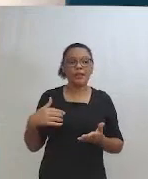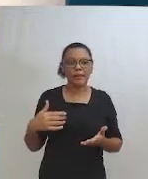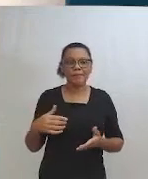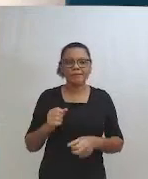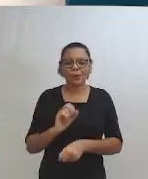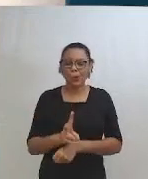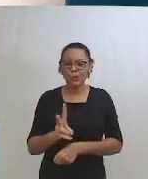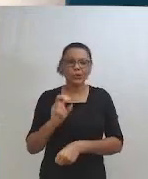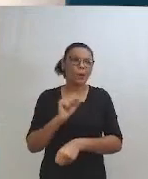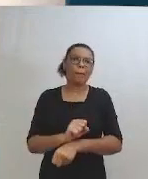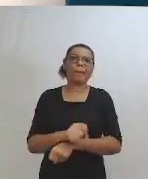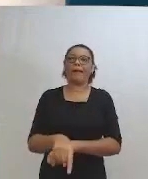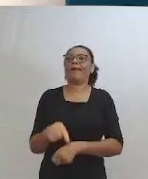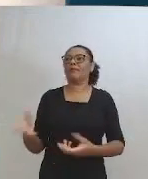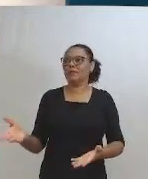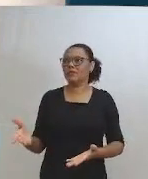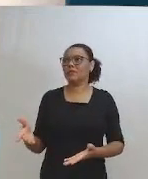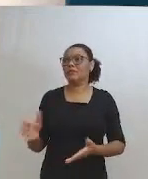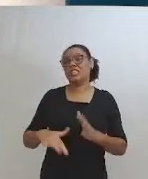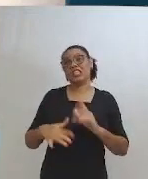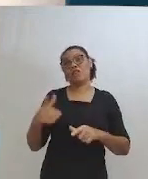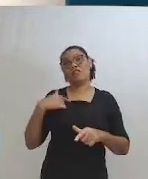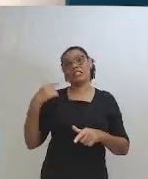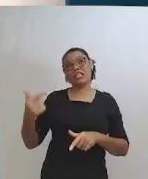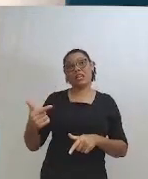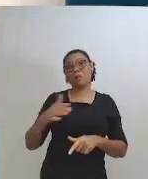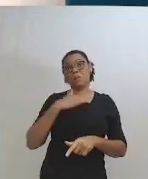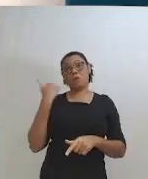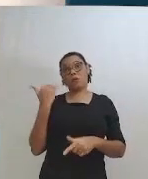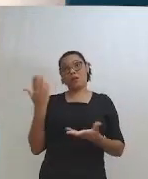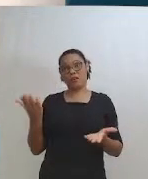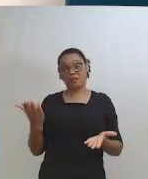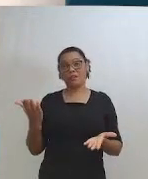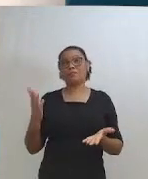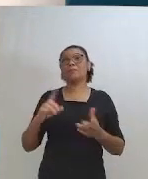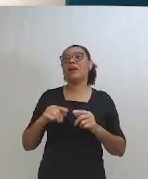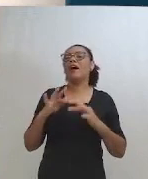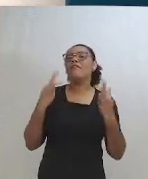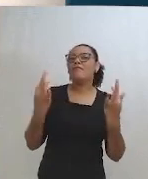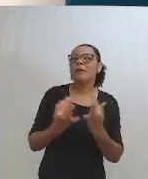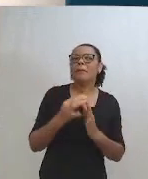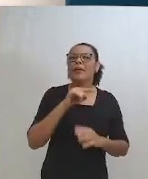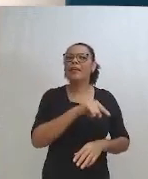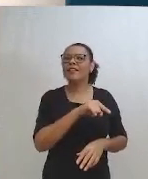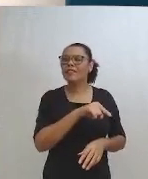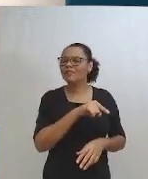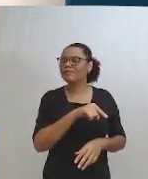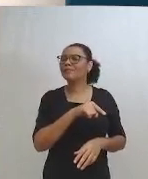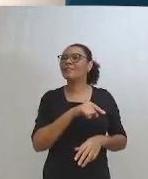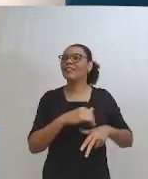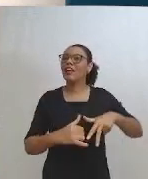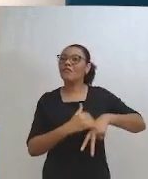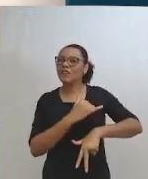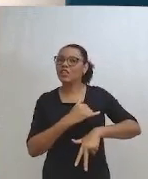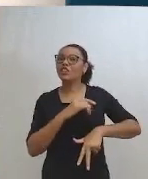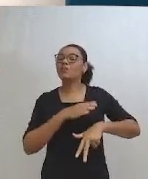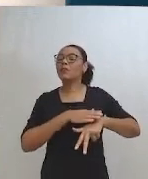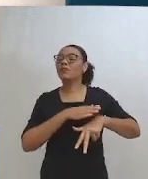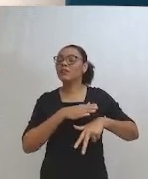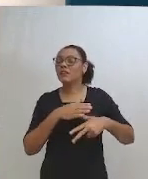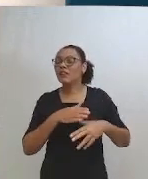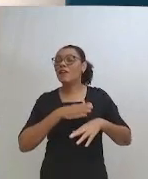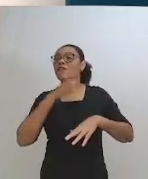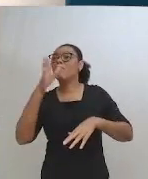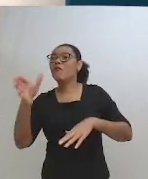talvez morreria, que imediatamente a família da vítima foi na casa do Aderbal e destruiu os seus bens,